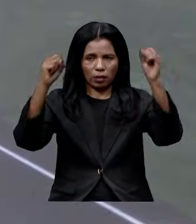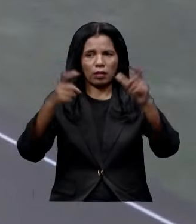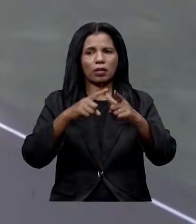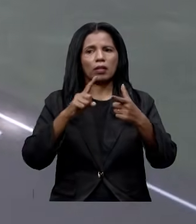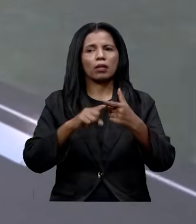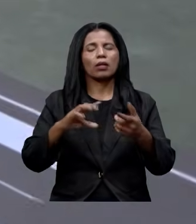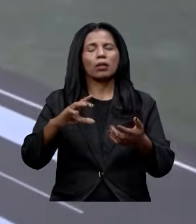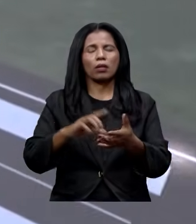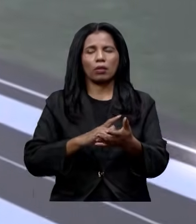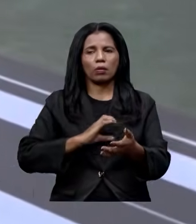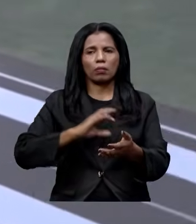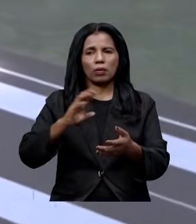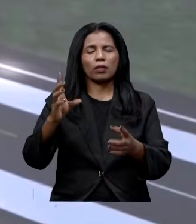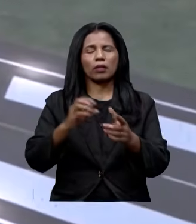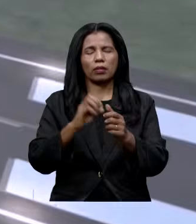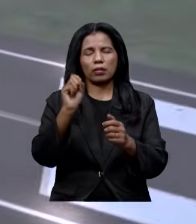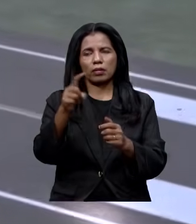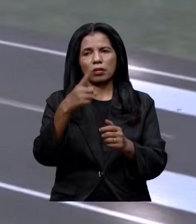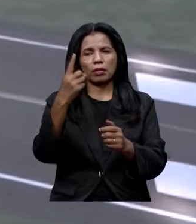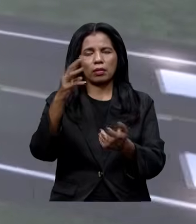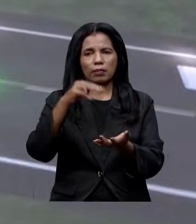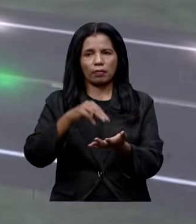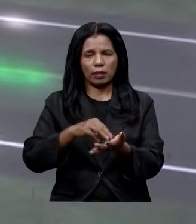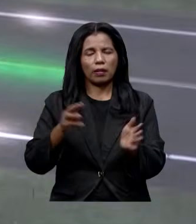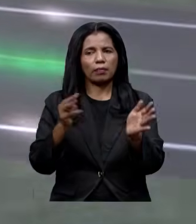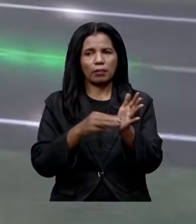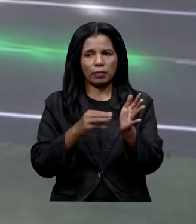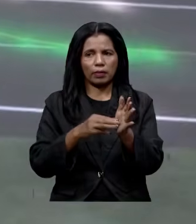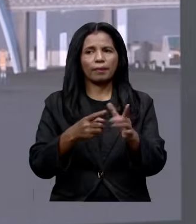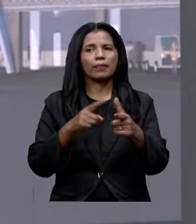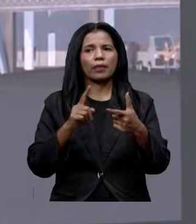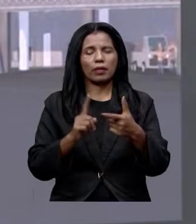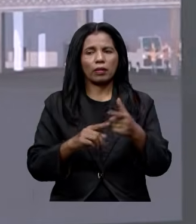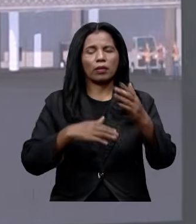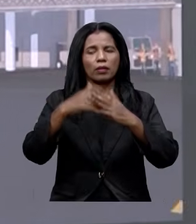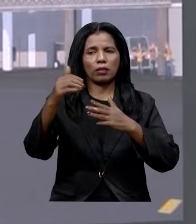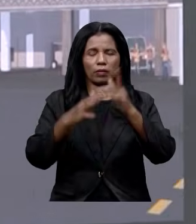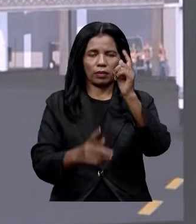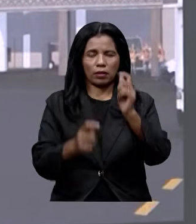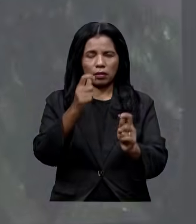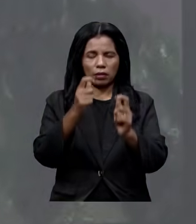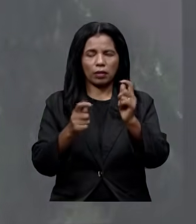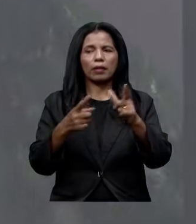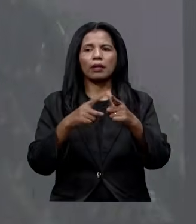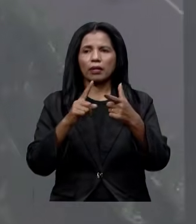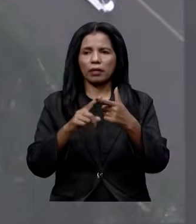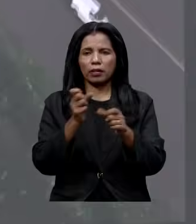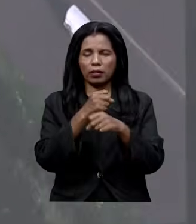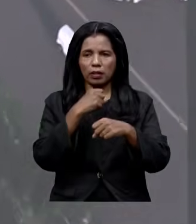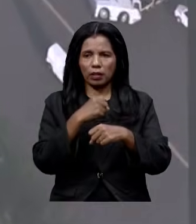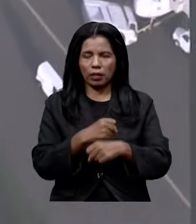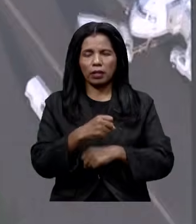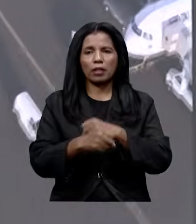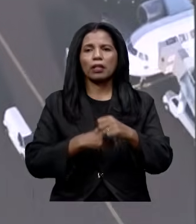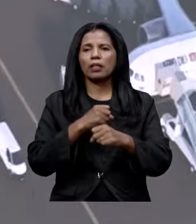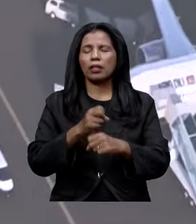Comoro dili honia luan 11.000 metro quadrado. Tuir contrato nebe iha construção ba terminal passageiro ne se halau durante tinan